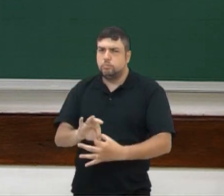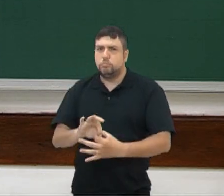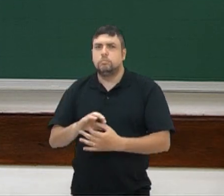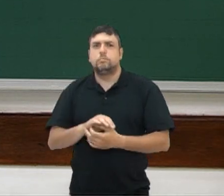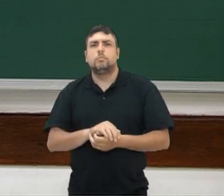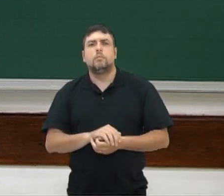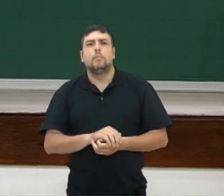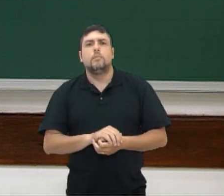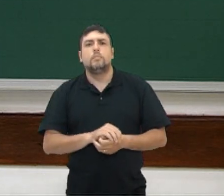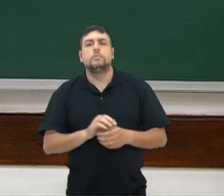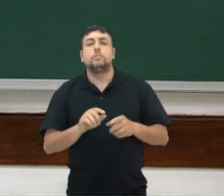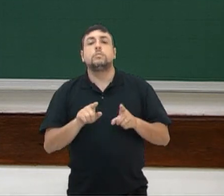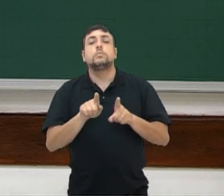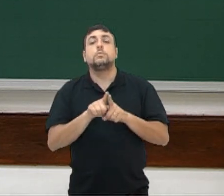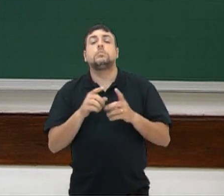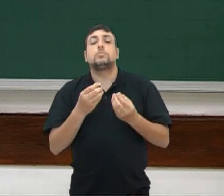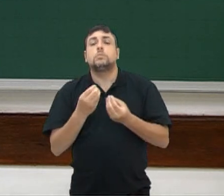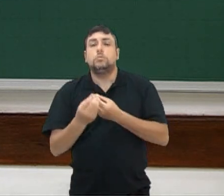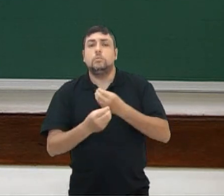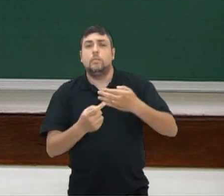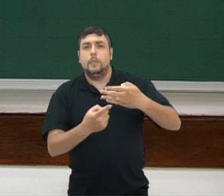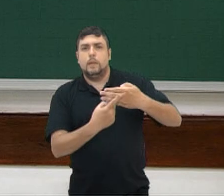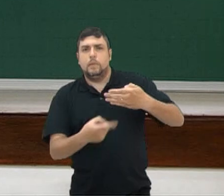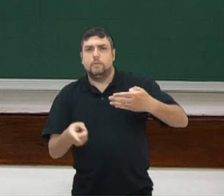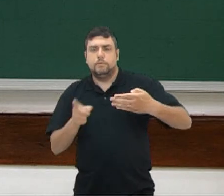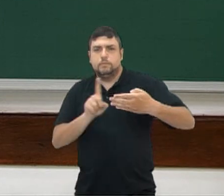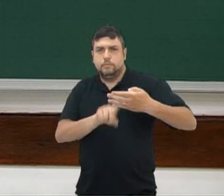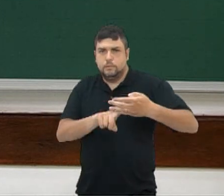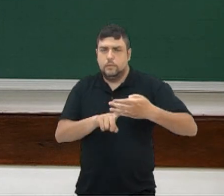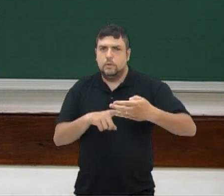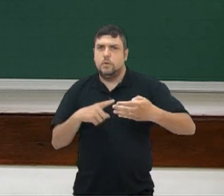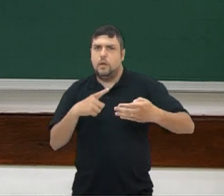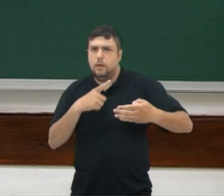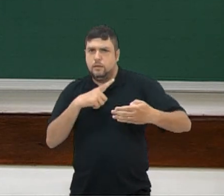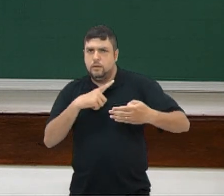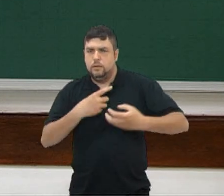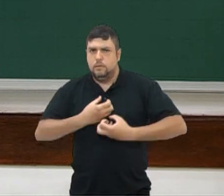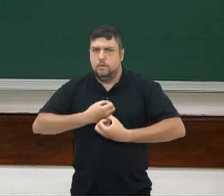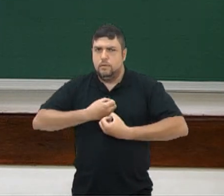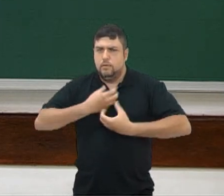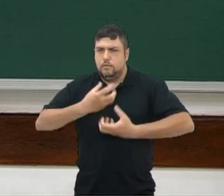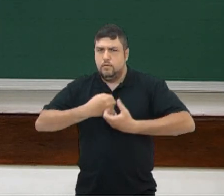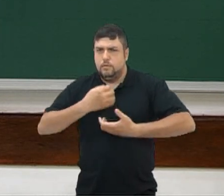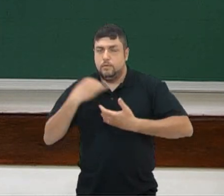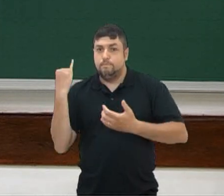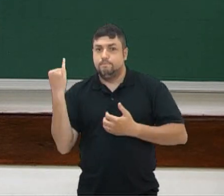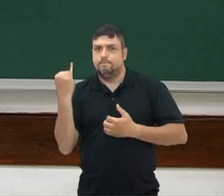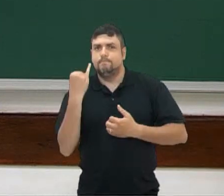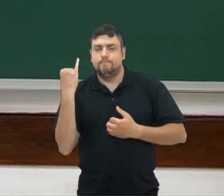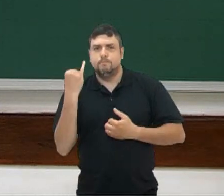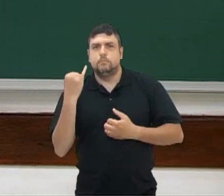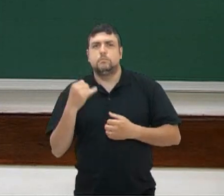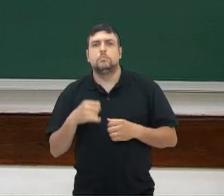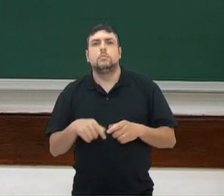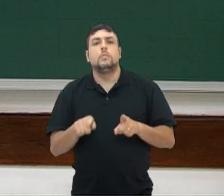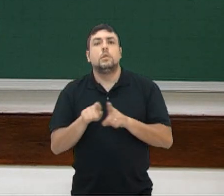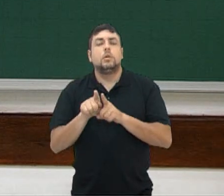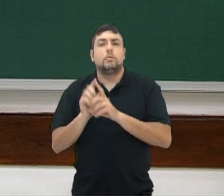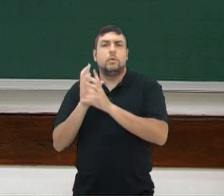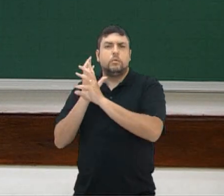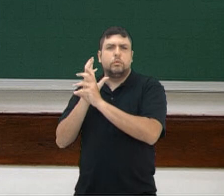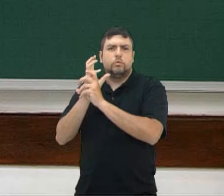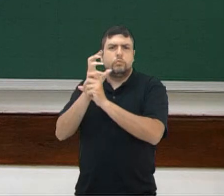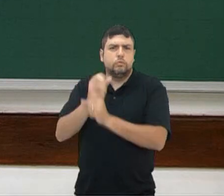momento. Também, como a metáfora é algo presente e importante nas poesias, e também revisamos bem rápido